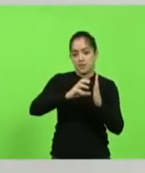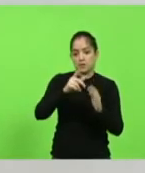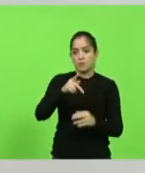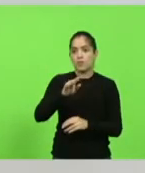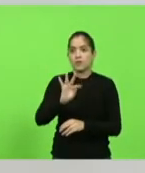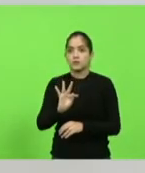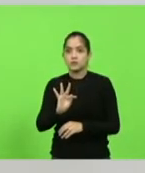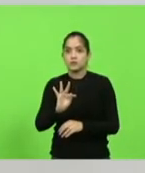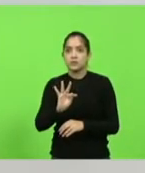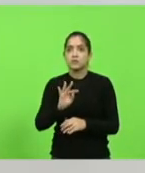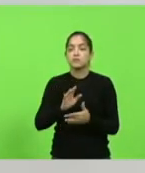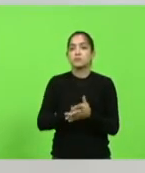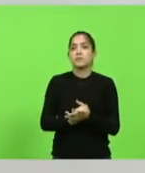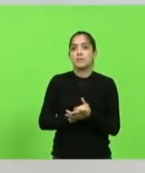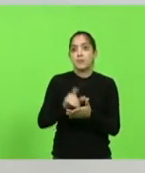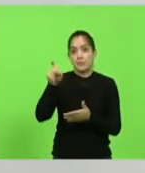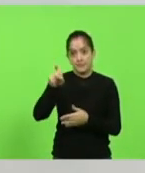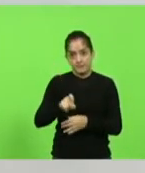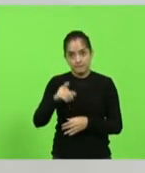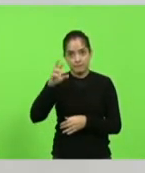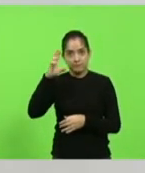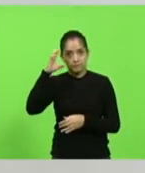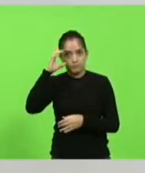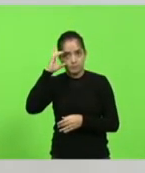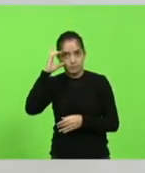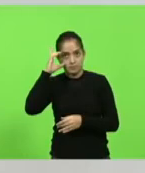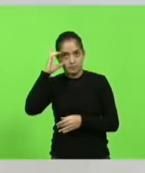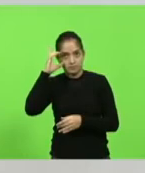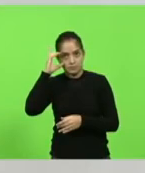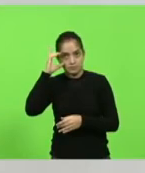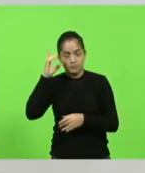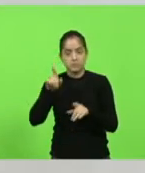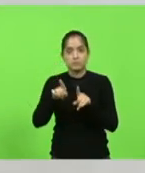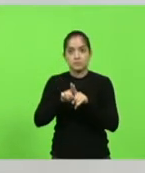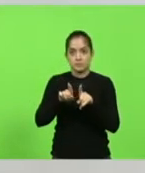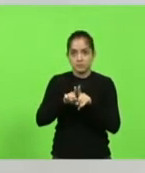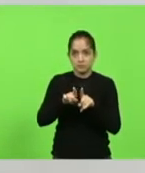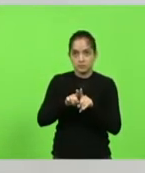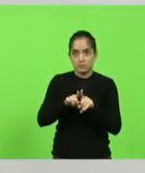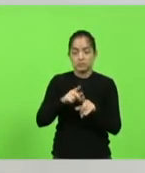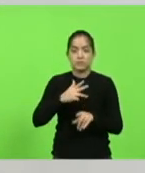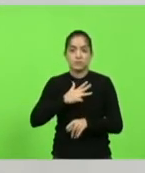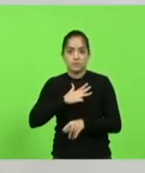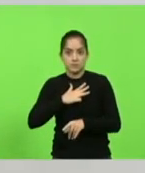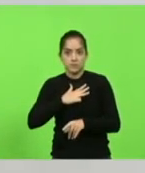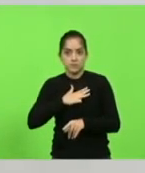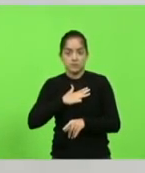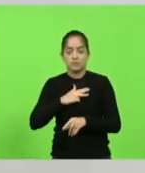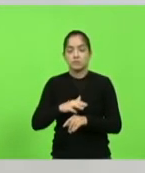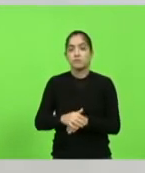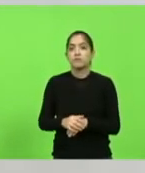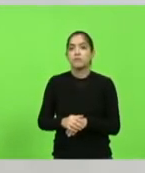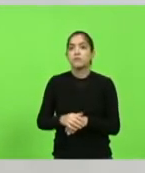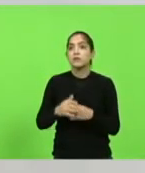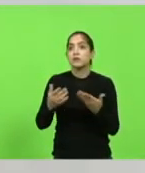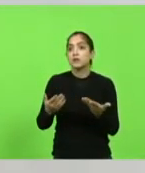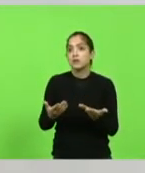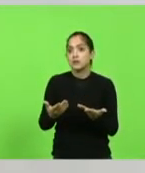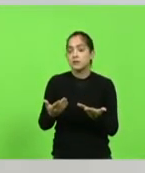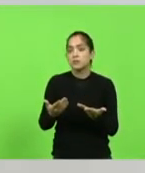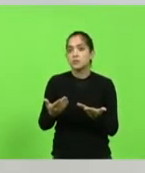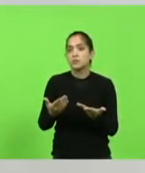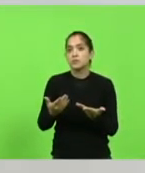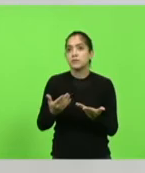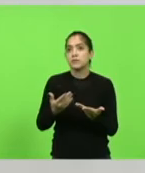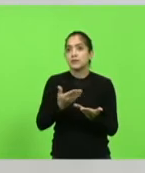pelo ex-presidente Dilma e a ex-presidente, pelo ex-presidente Lula e a ex-presidente Dilma. Então, portanto,